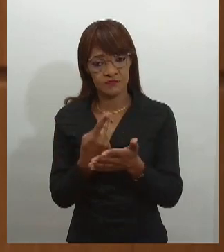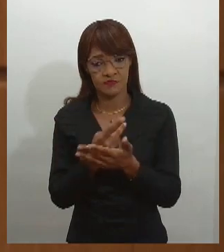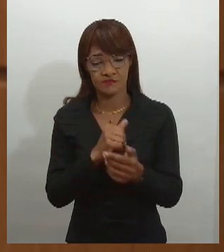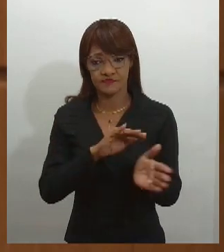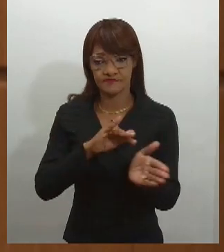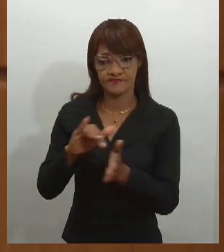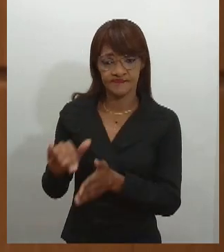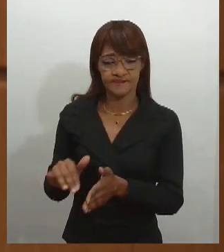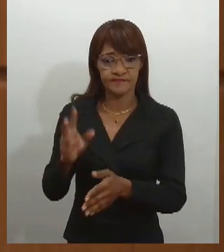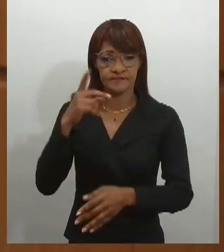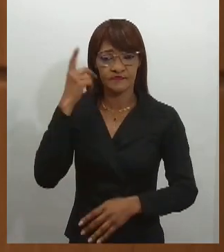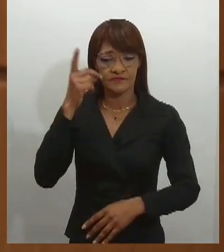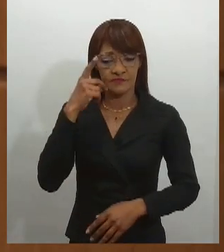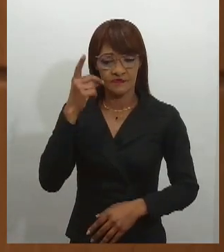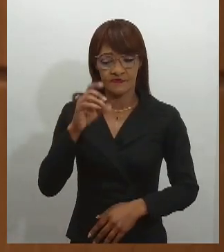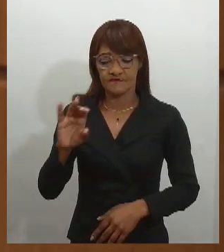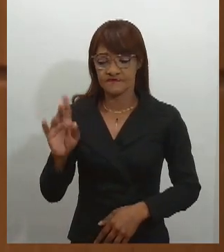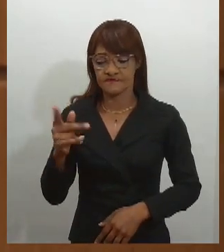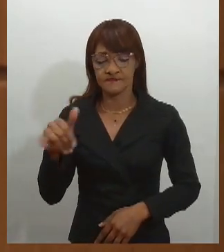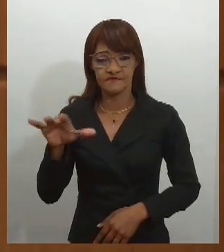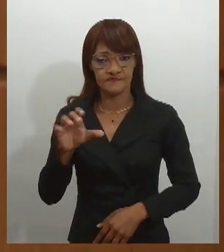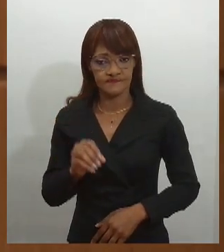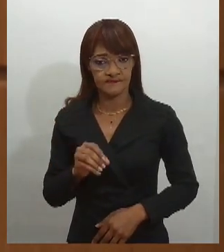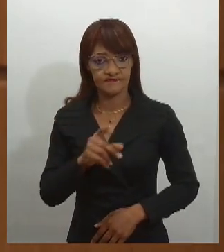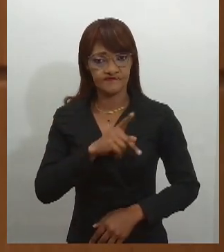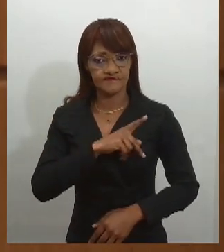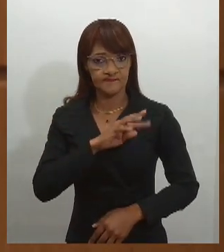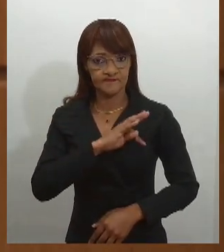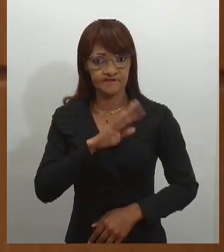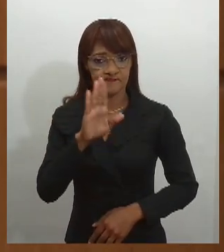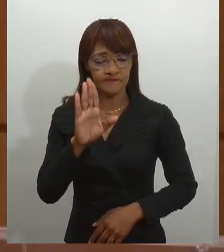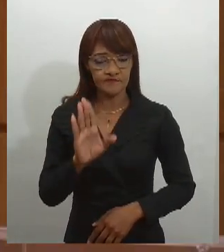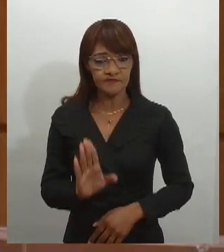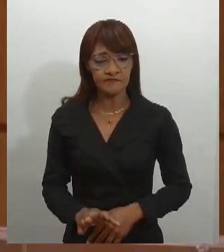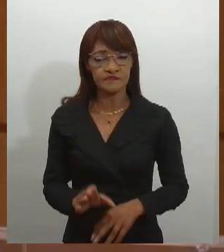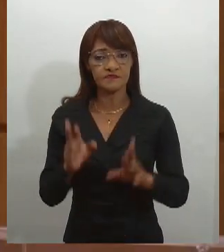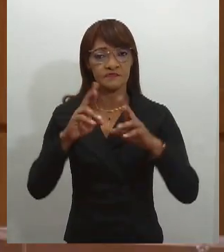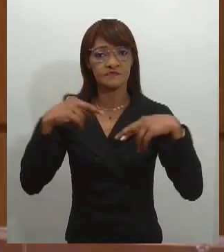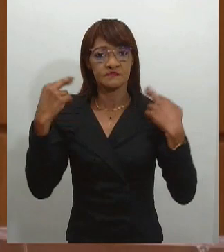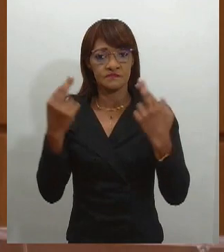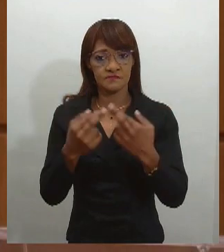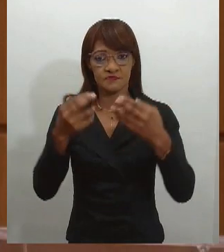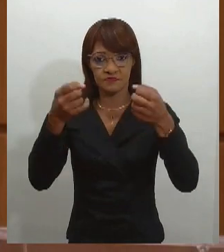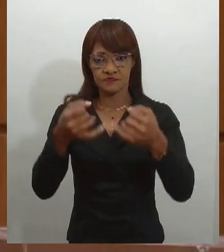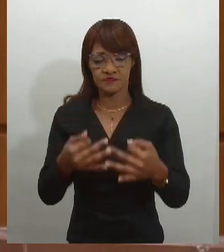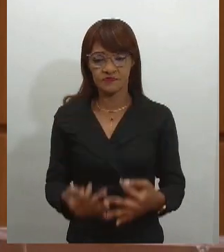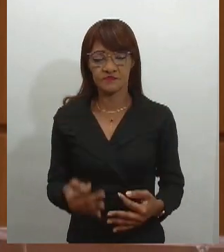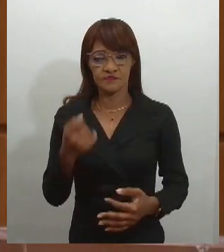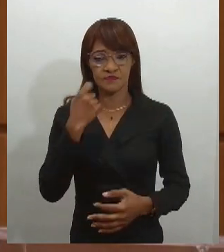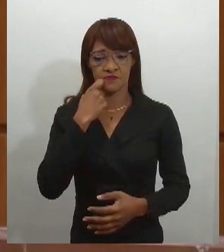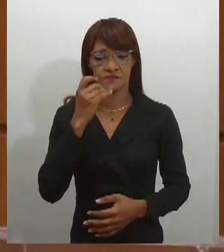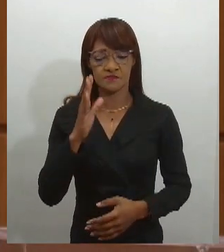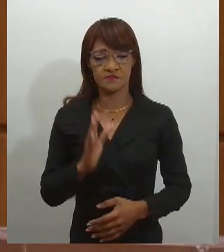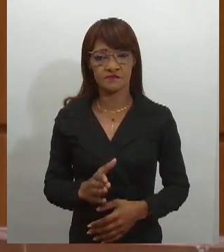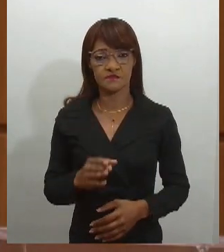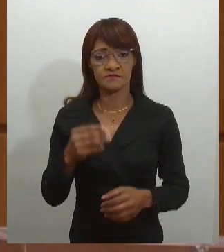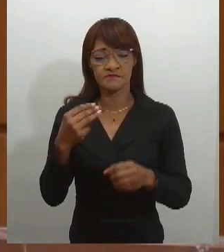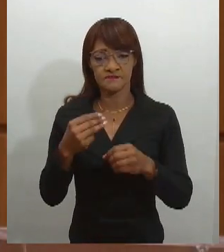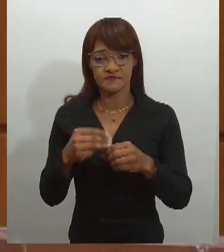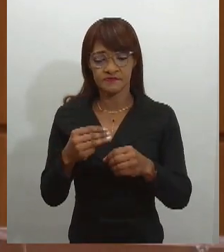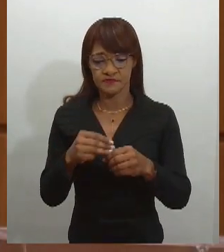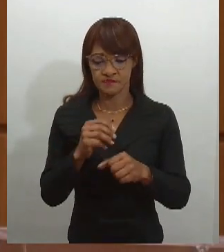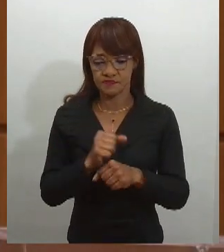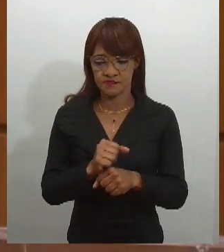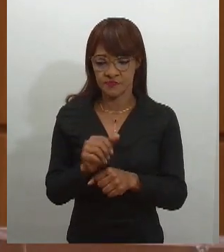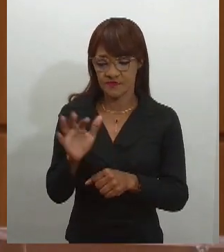PT, tratou sobre a reunião ocorrida na última sexta-feira na Federação dos Municípios do Estado de Sergipe, a FAMES,